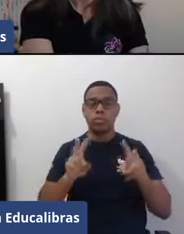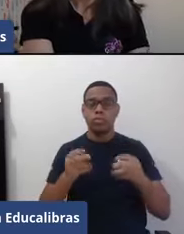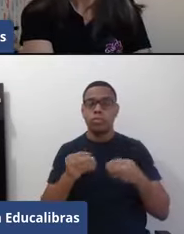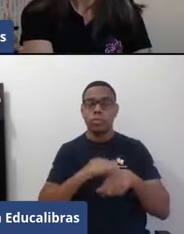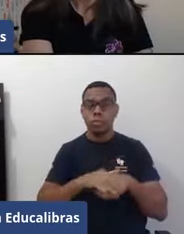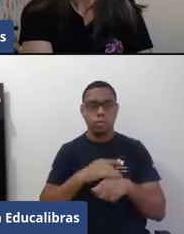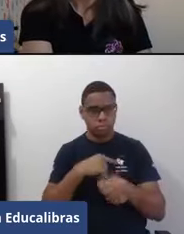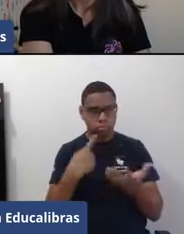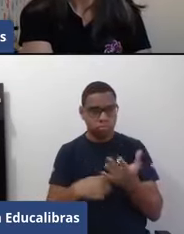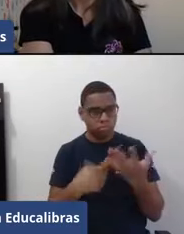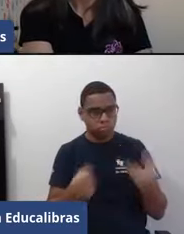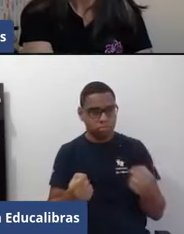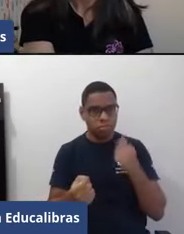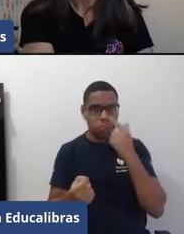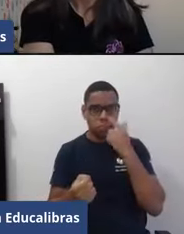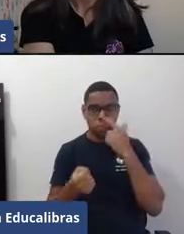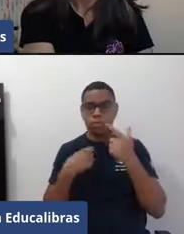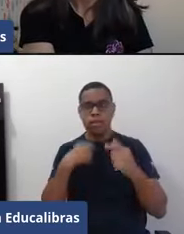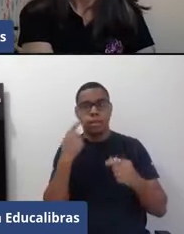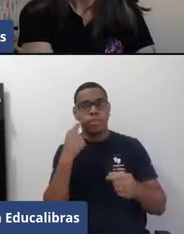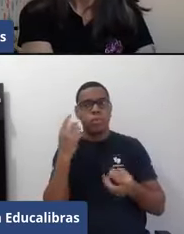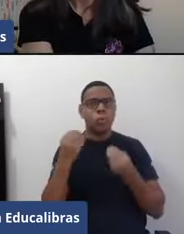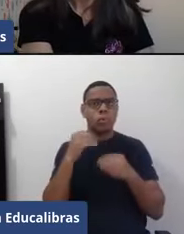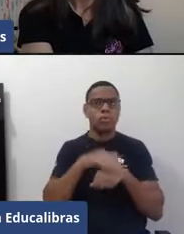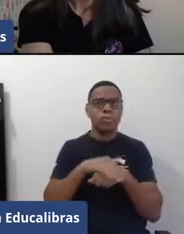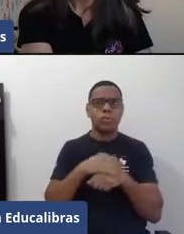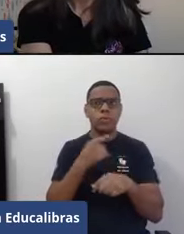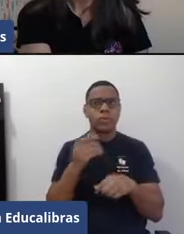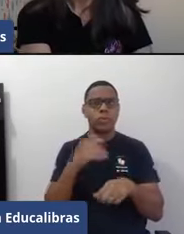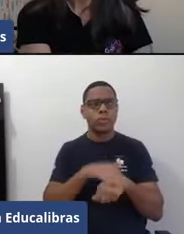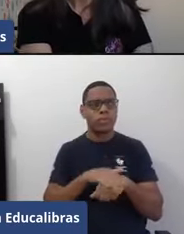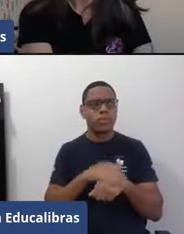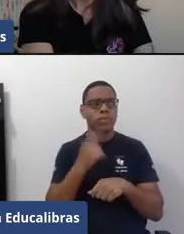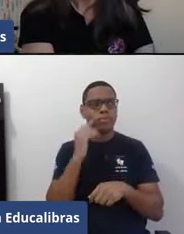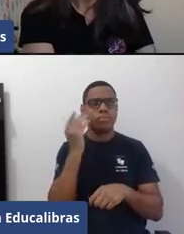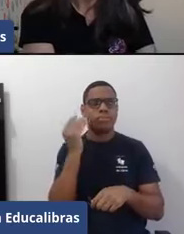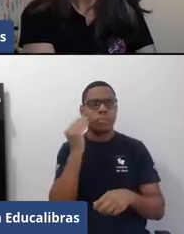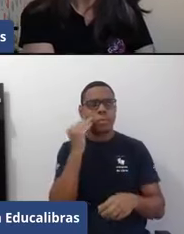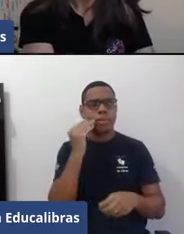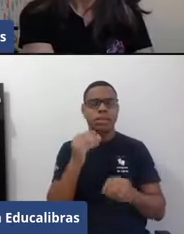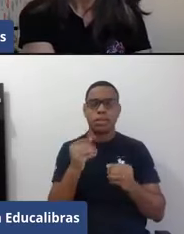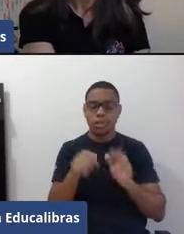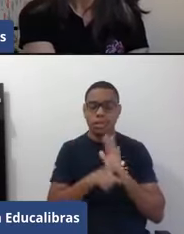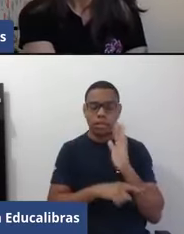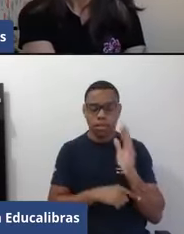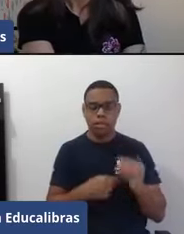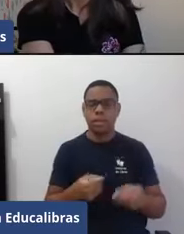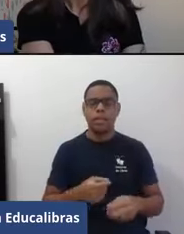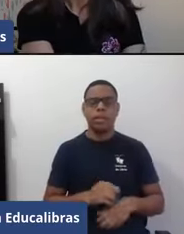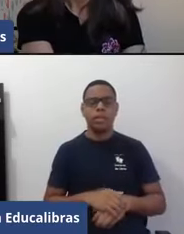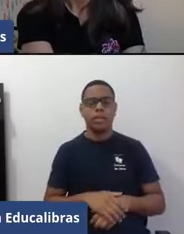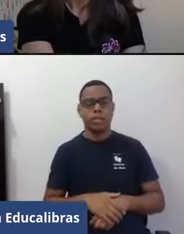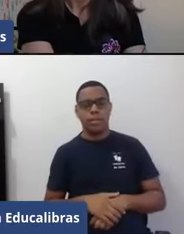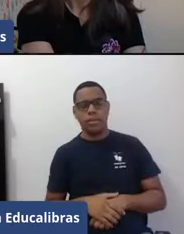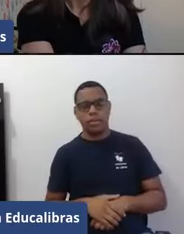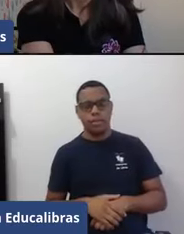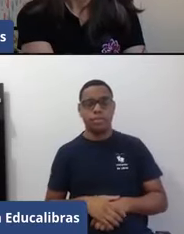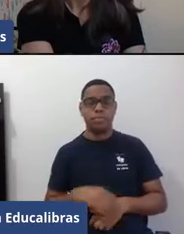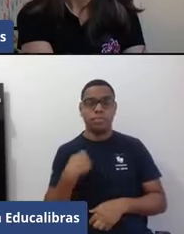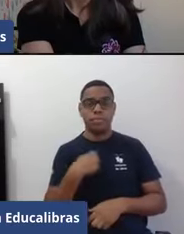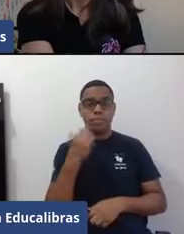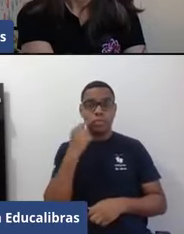fazer? E tirar aí algumas conclusões. Vamos. E encaminhar. Excelente. O que a gente tem para